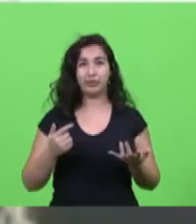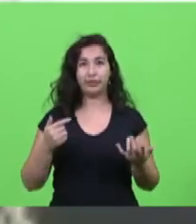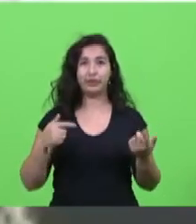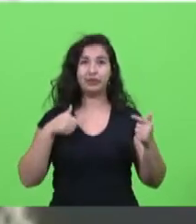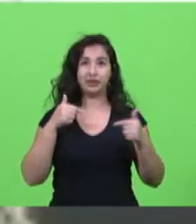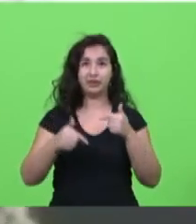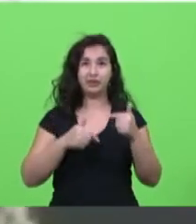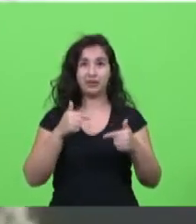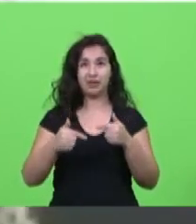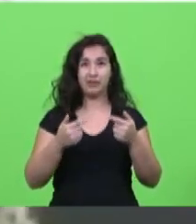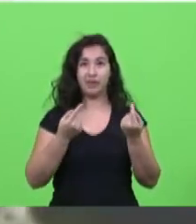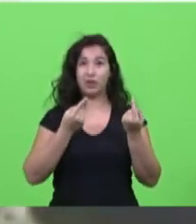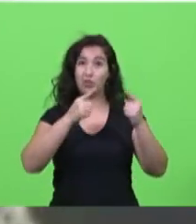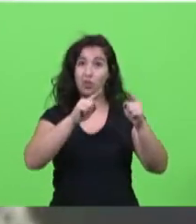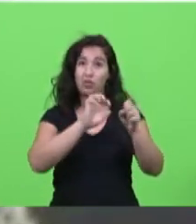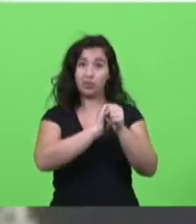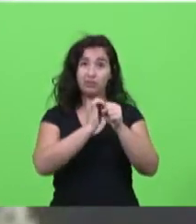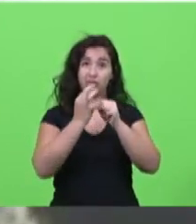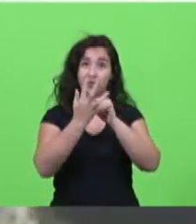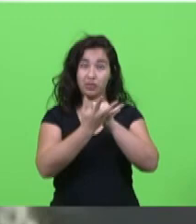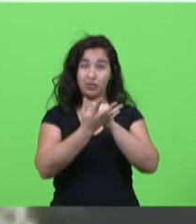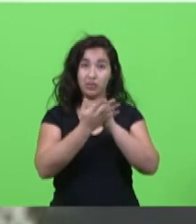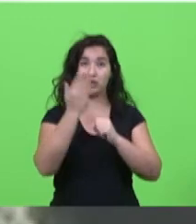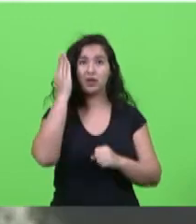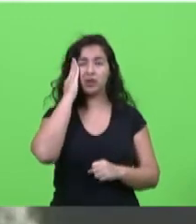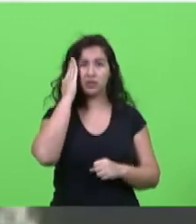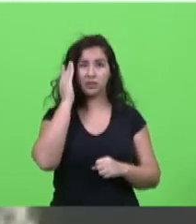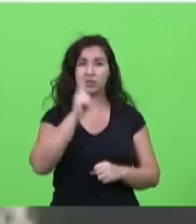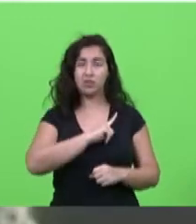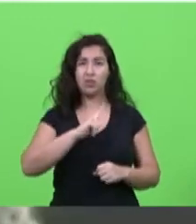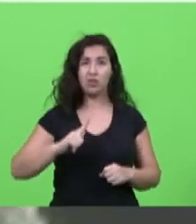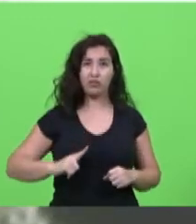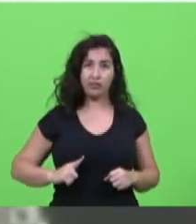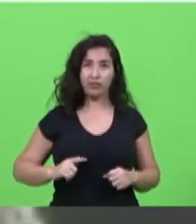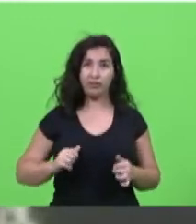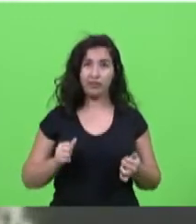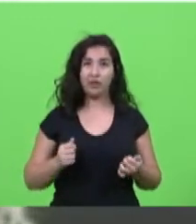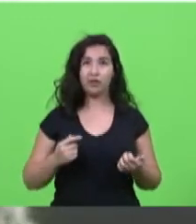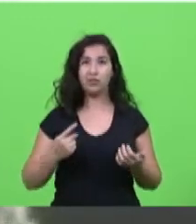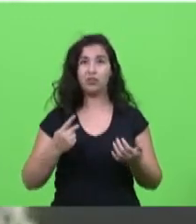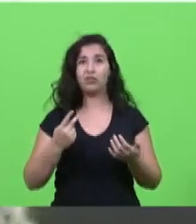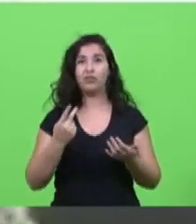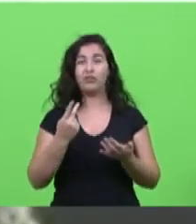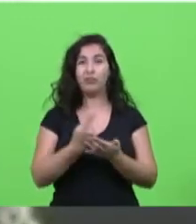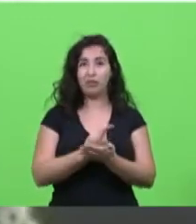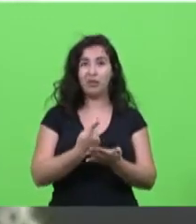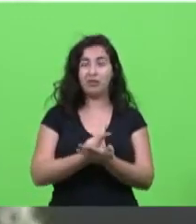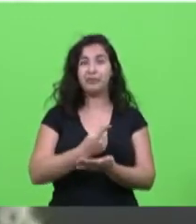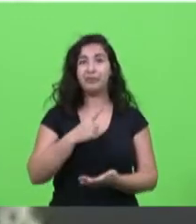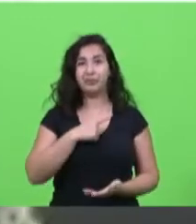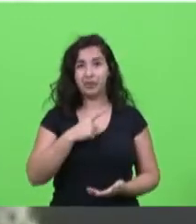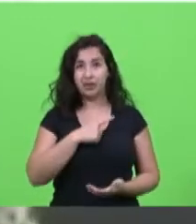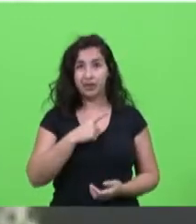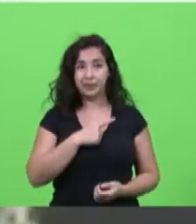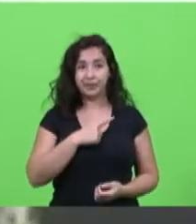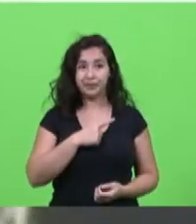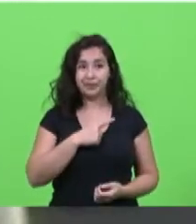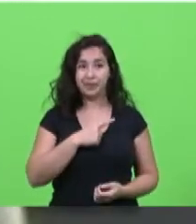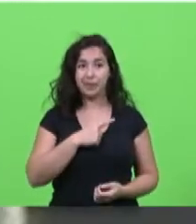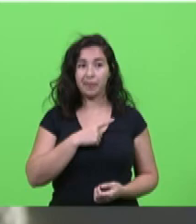pelo Covid. Eu reconheço, senhor presidente, que o governo tem os seus erros. Reconheço mesmo, mas a gente não pode